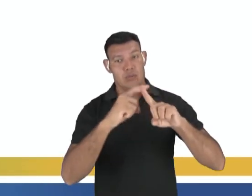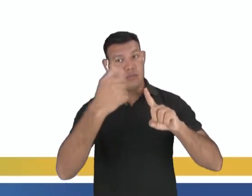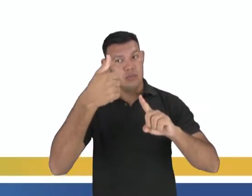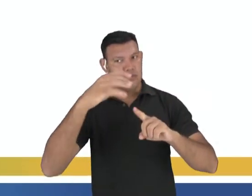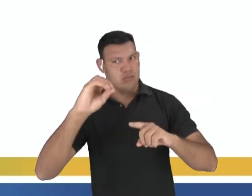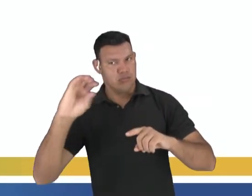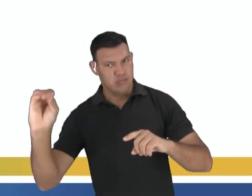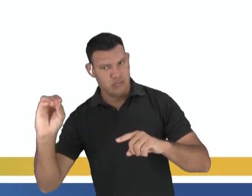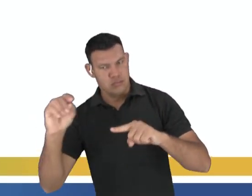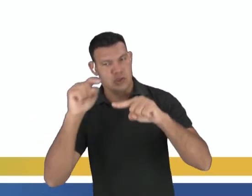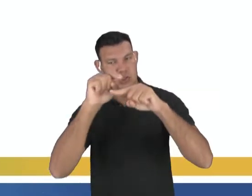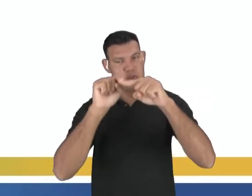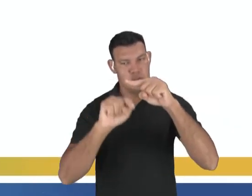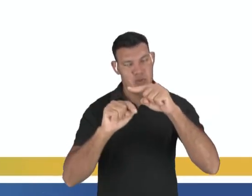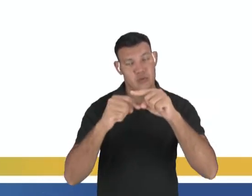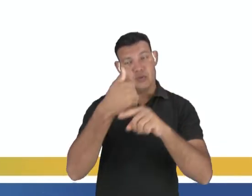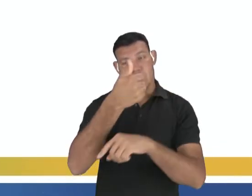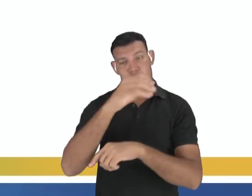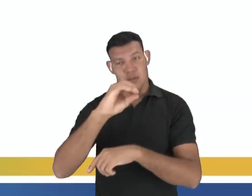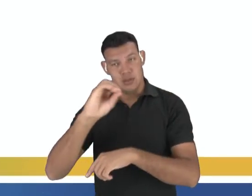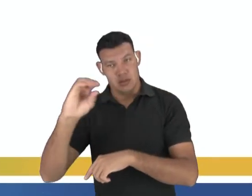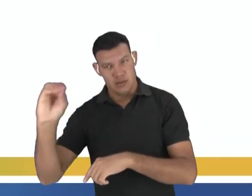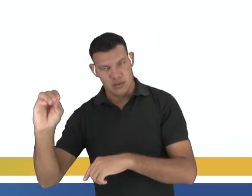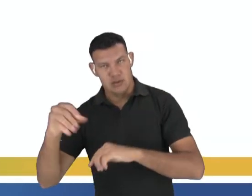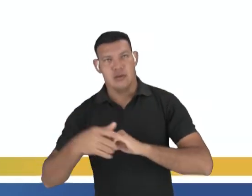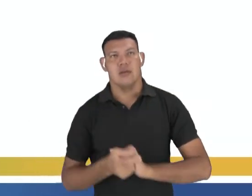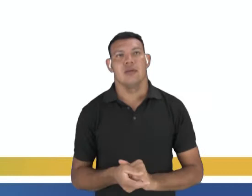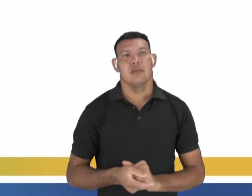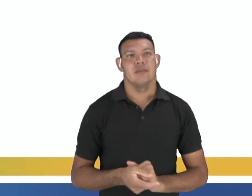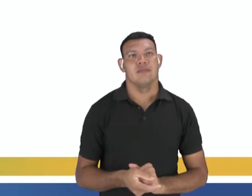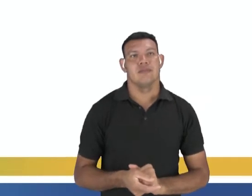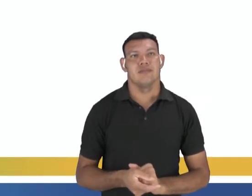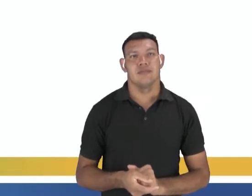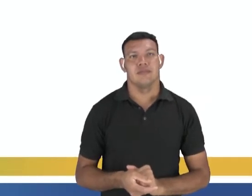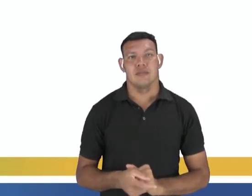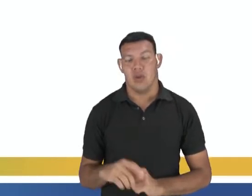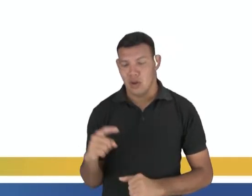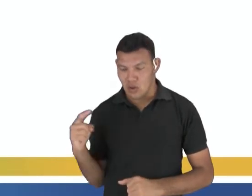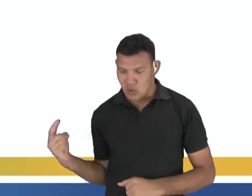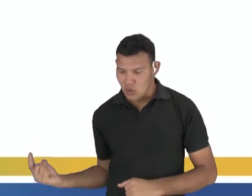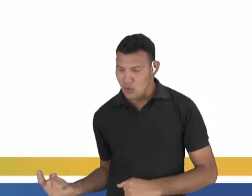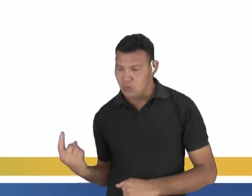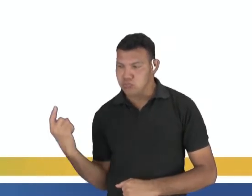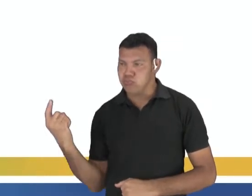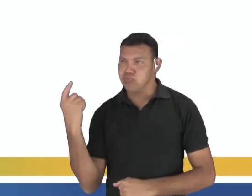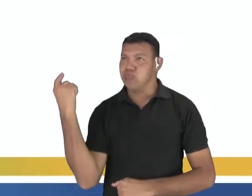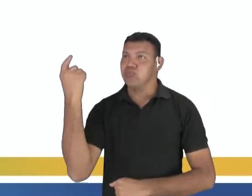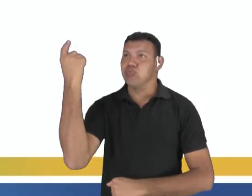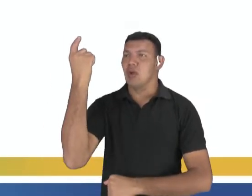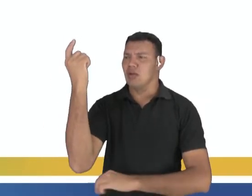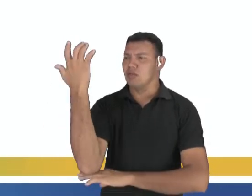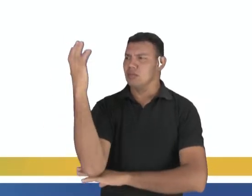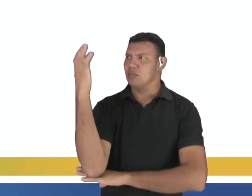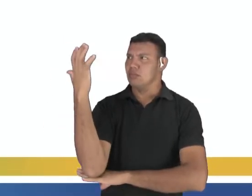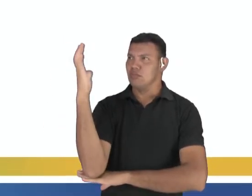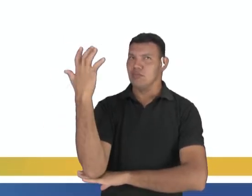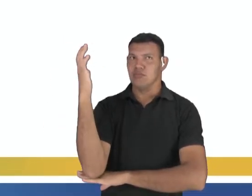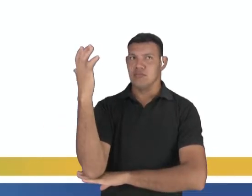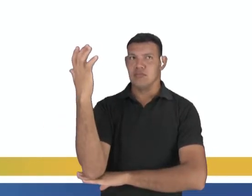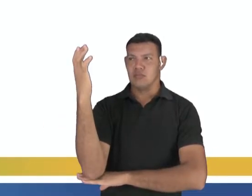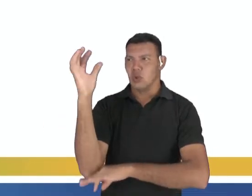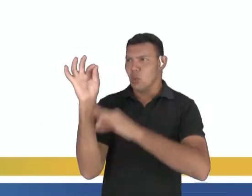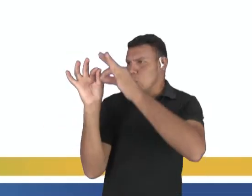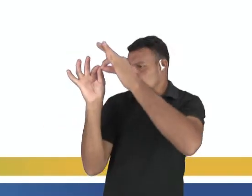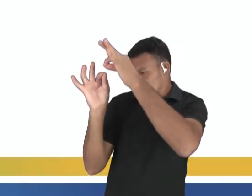certinho letra b a medida da altura de uma árvore bote você deve imaginar que a unidade